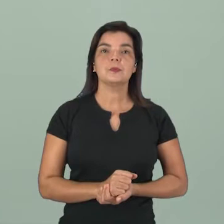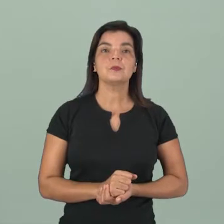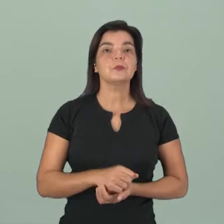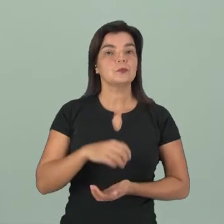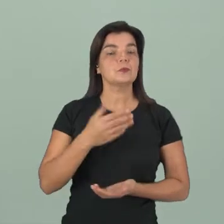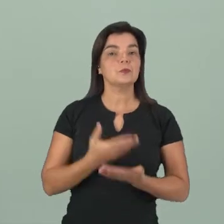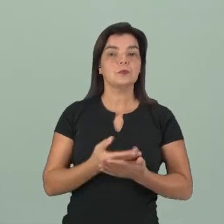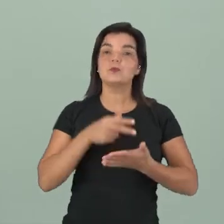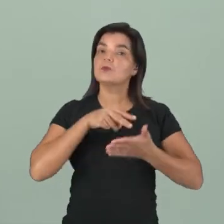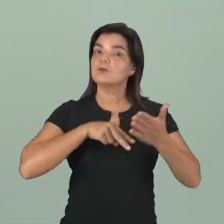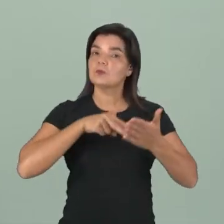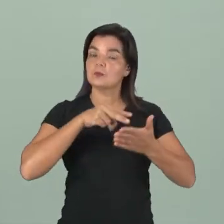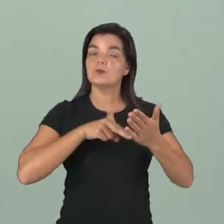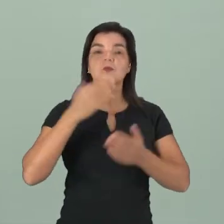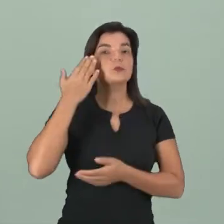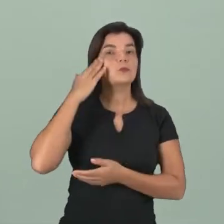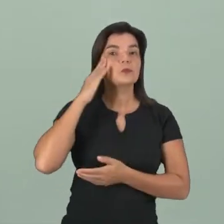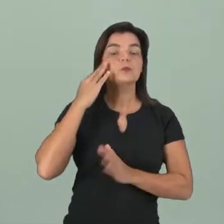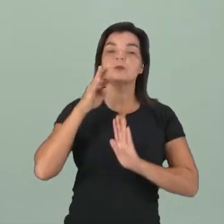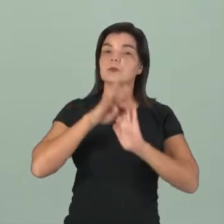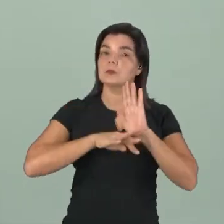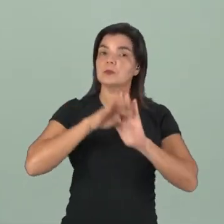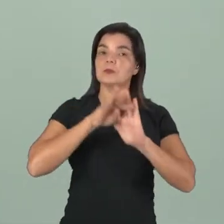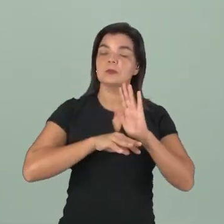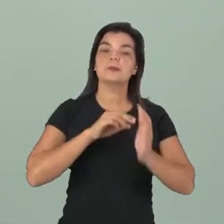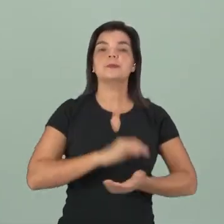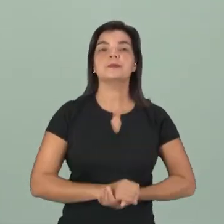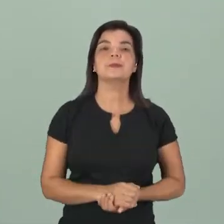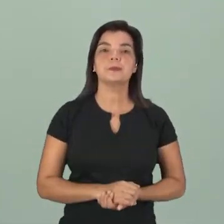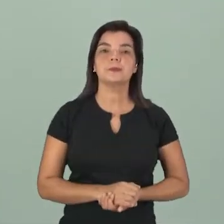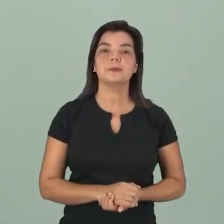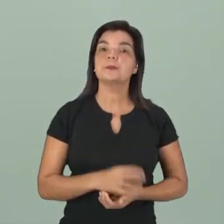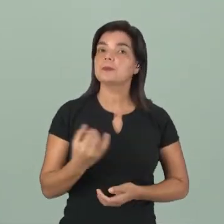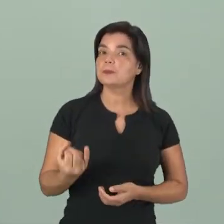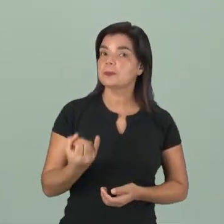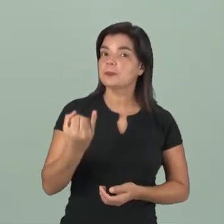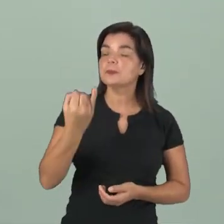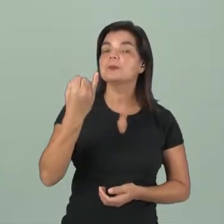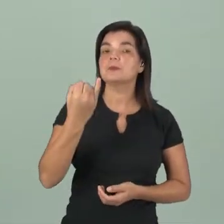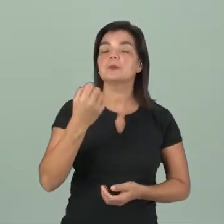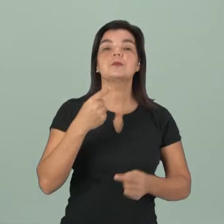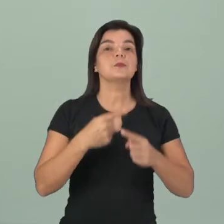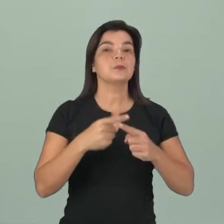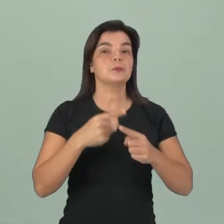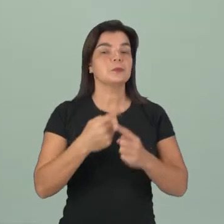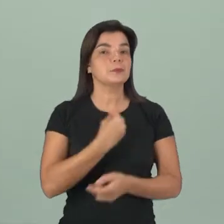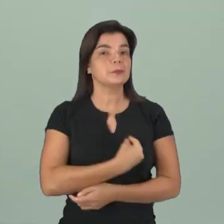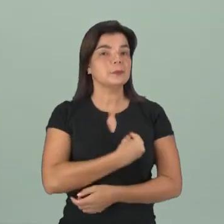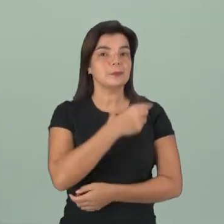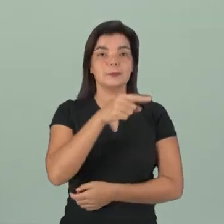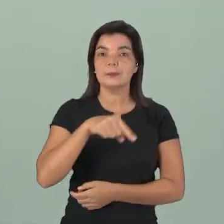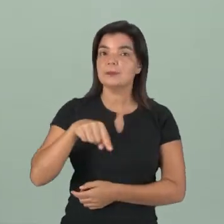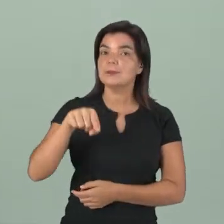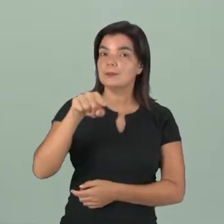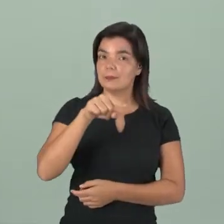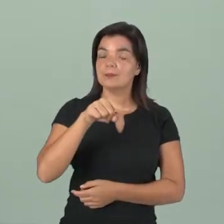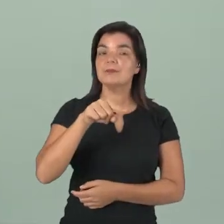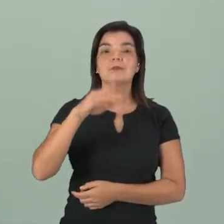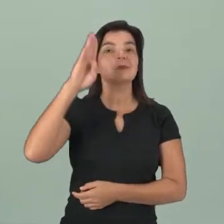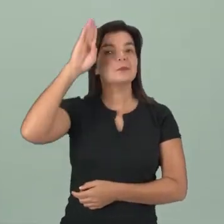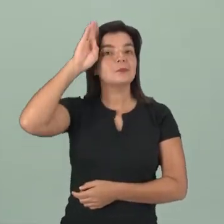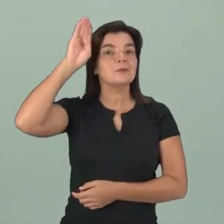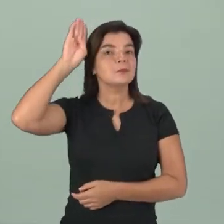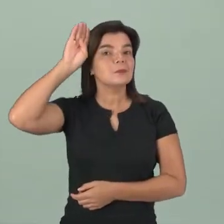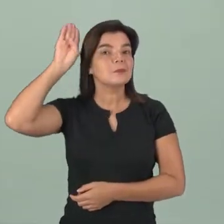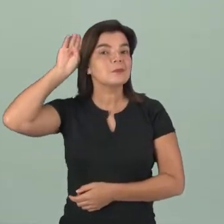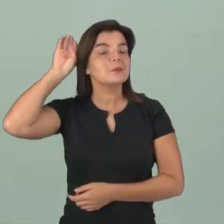na capacidade de leitura, compreensão textual. Muito importante isso aí, galerinha, porque a vida de vocês, né, acadêmica